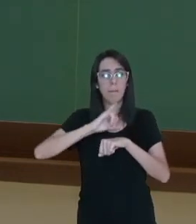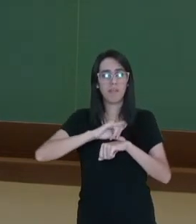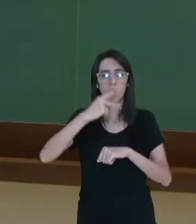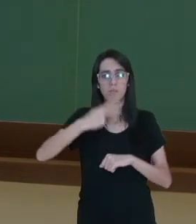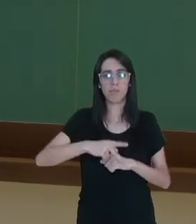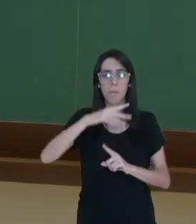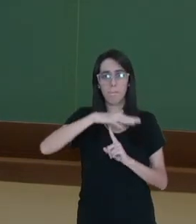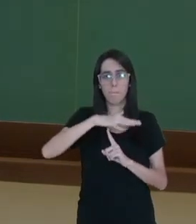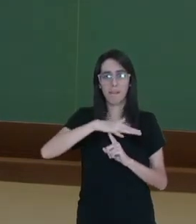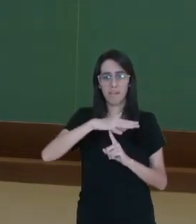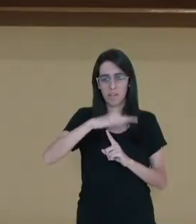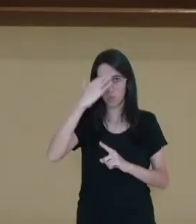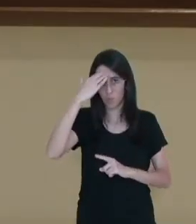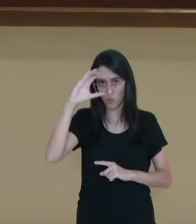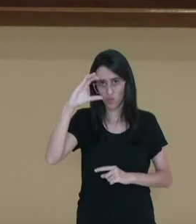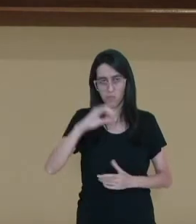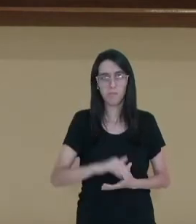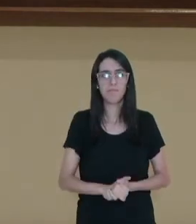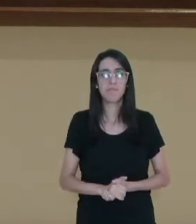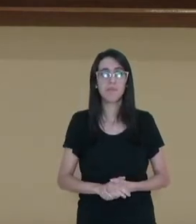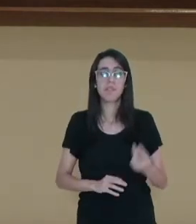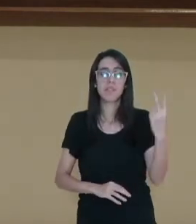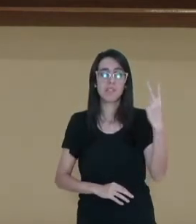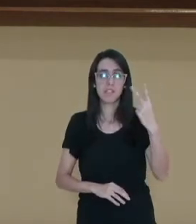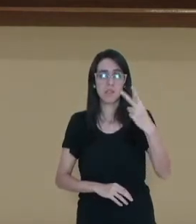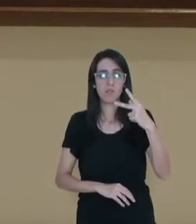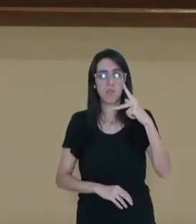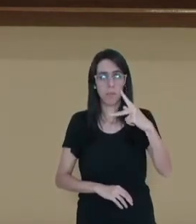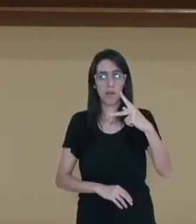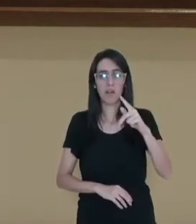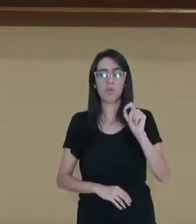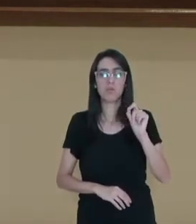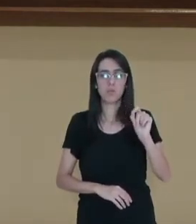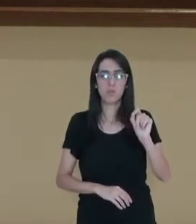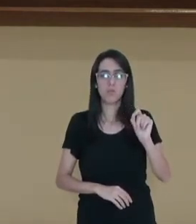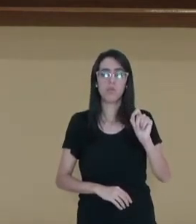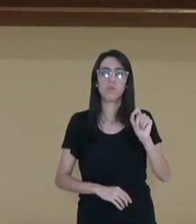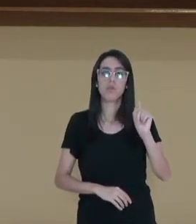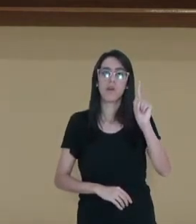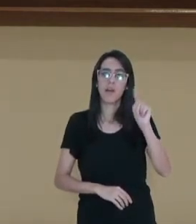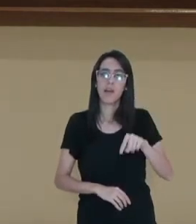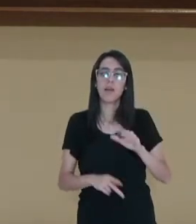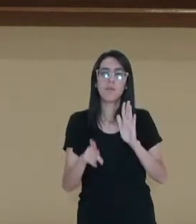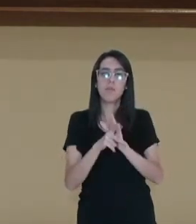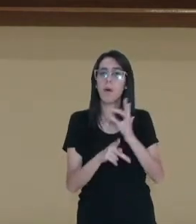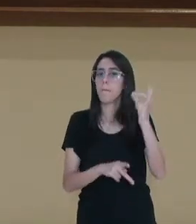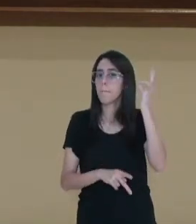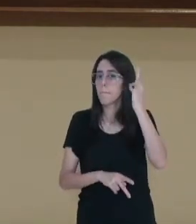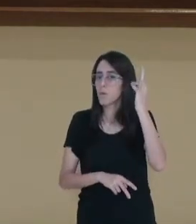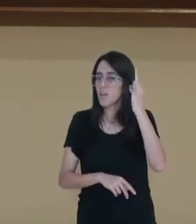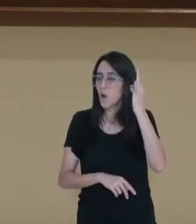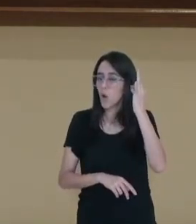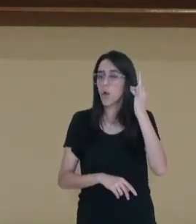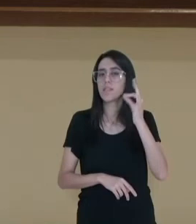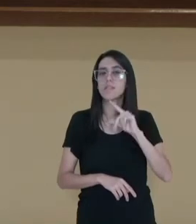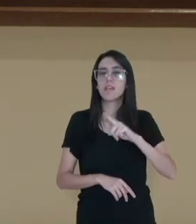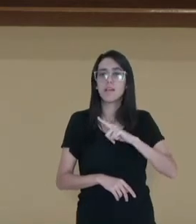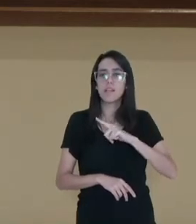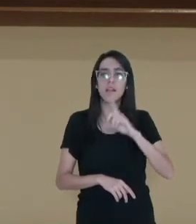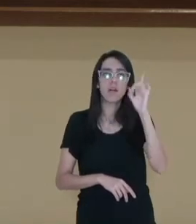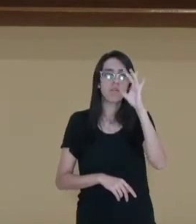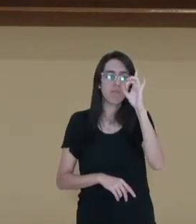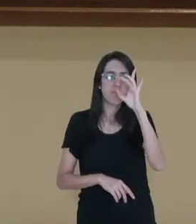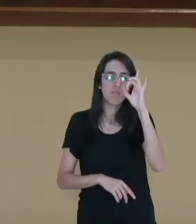estado estabelecida. Já o segundo planalto paranaense, sendo o planalto de Ponta Grossa, formado por